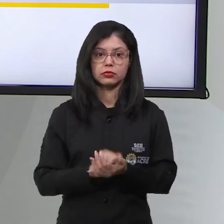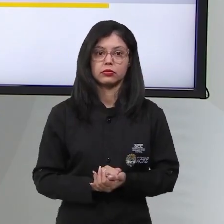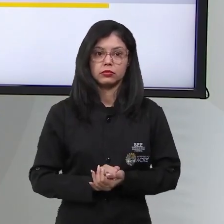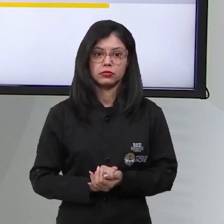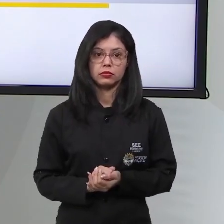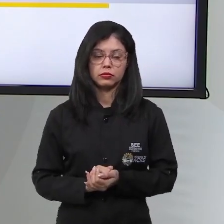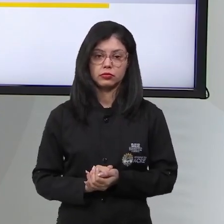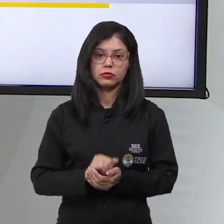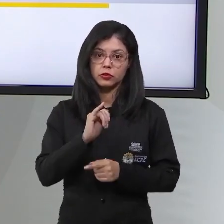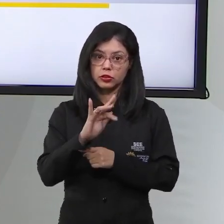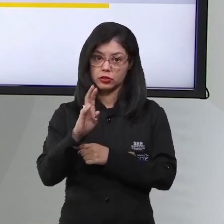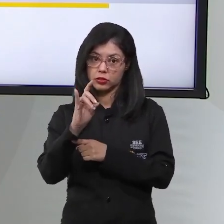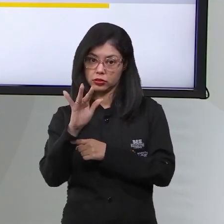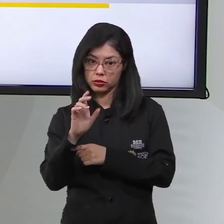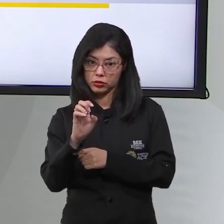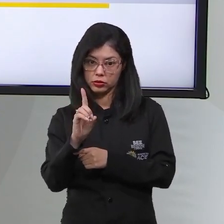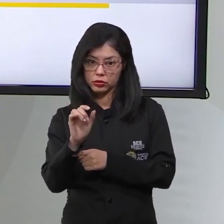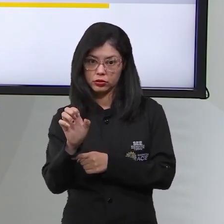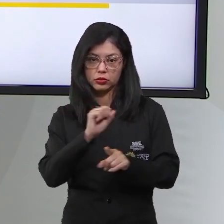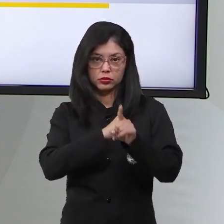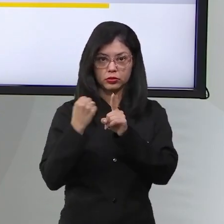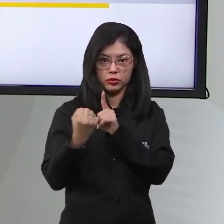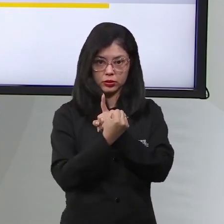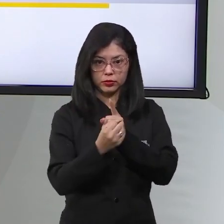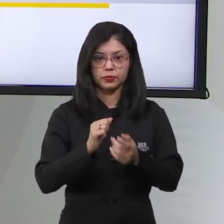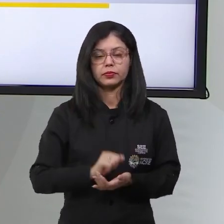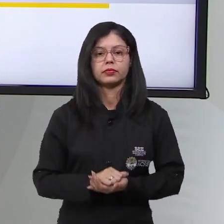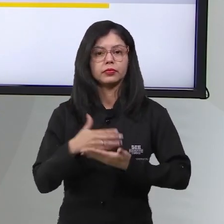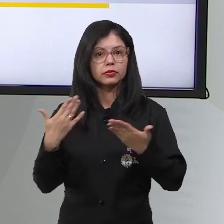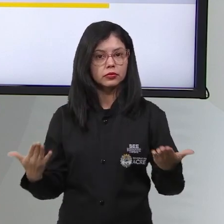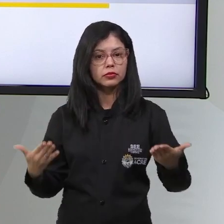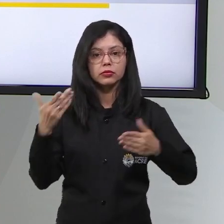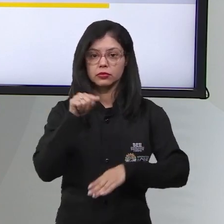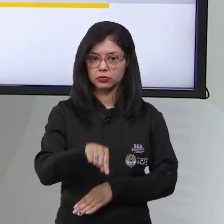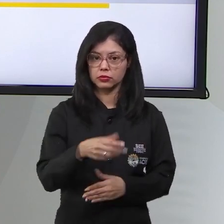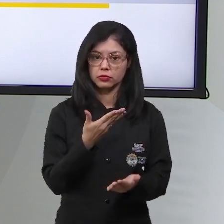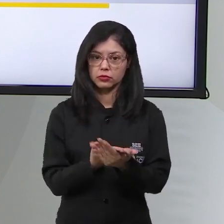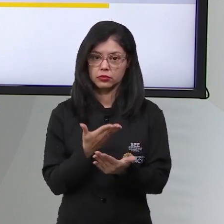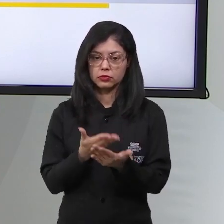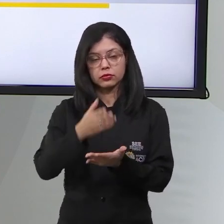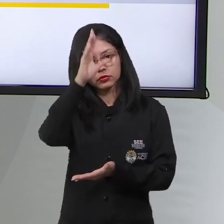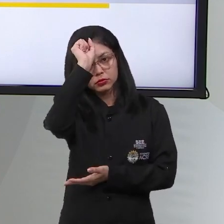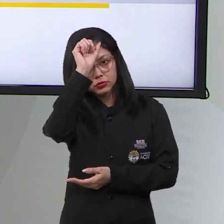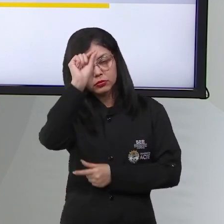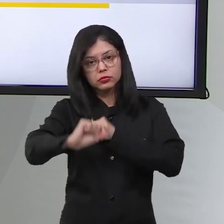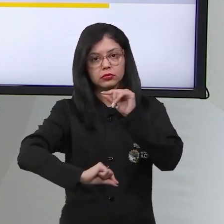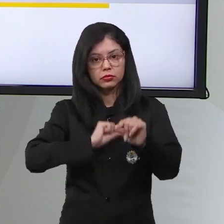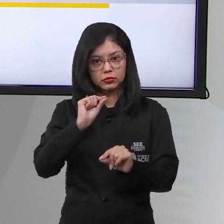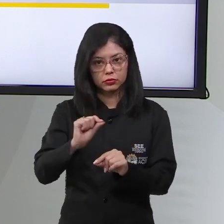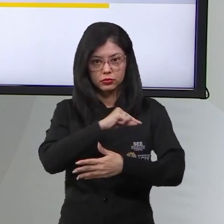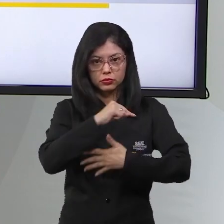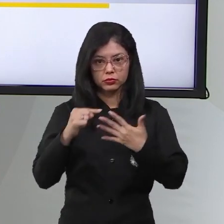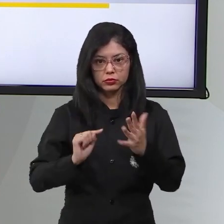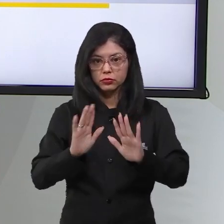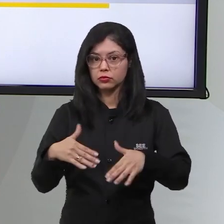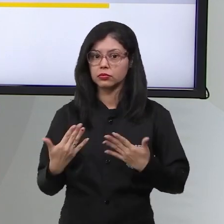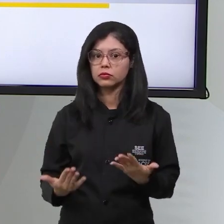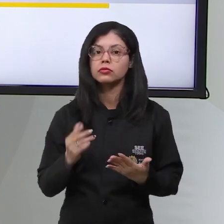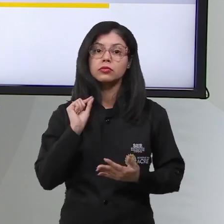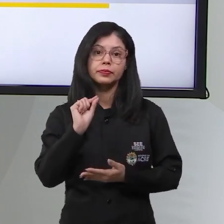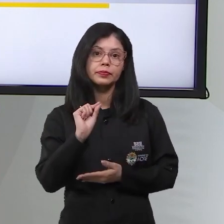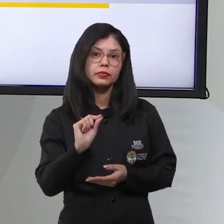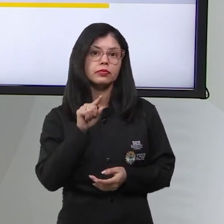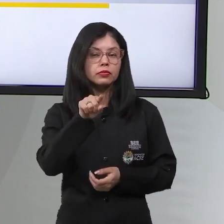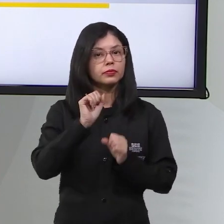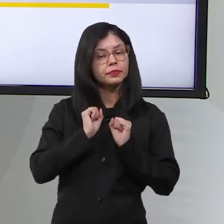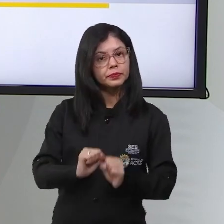respeito de indicadores sociais. Nessa aula, você aprende o que são esses indicadores e